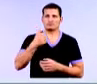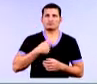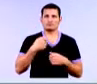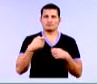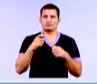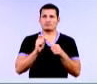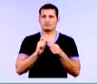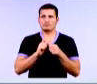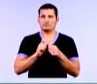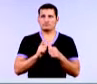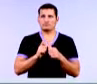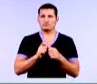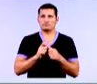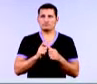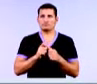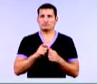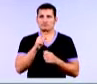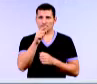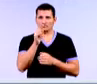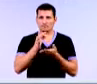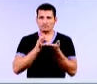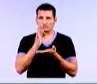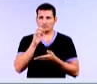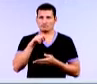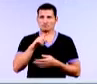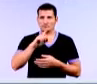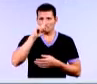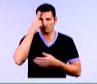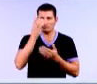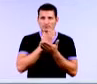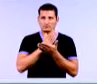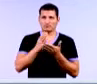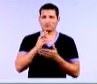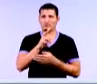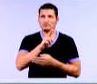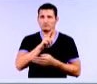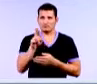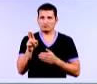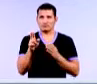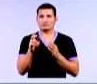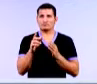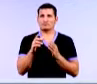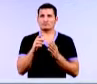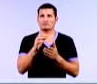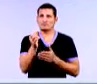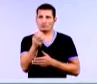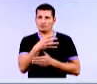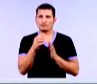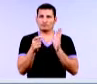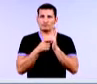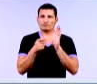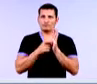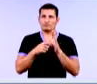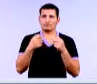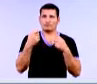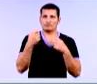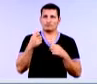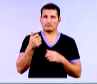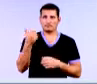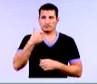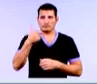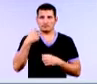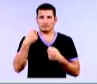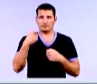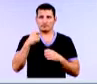fazer, nesse ponto aqui do Java, é criar algumas novas ferramentas. Primeiro, eu tenho que importar